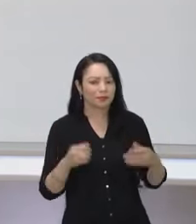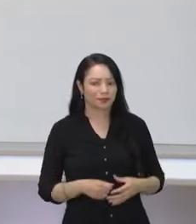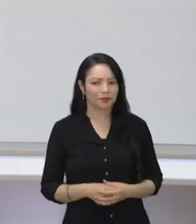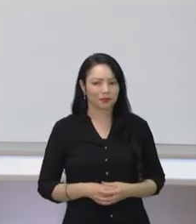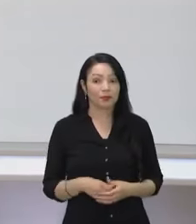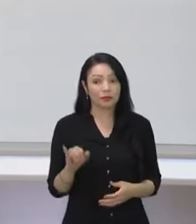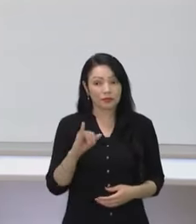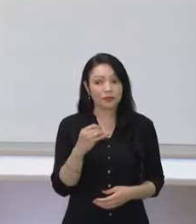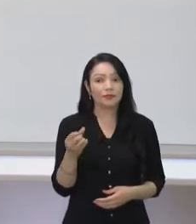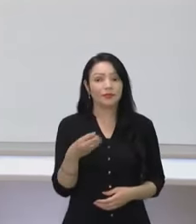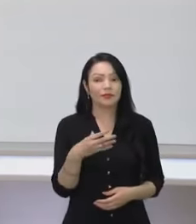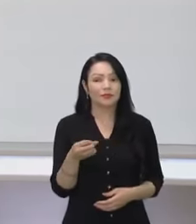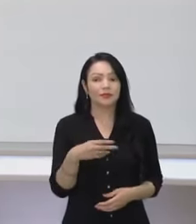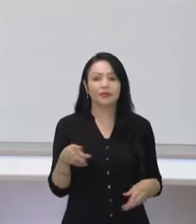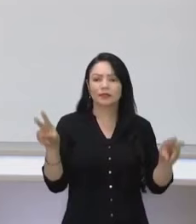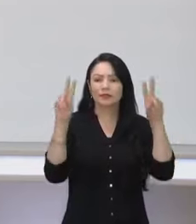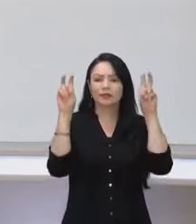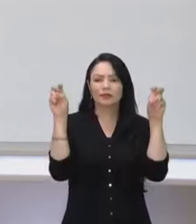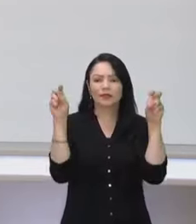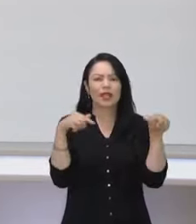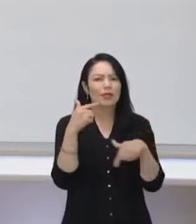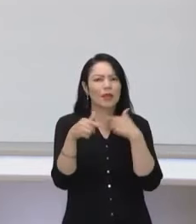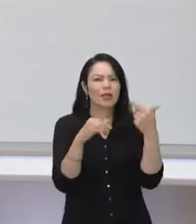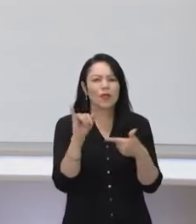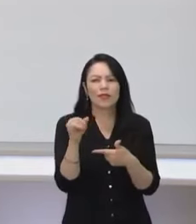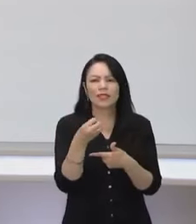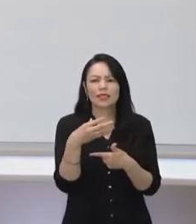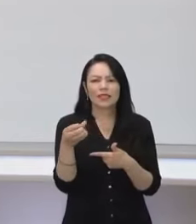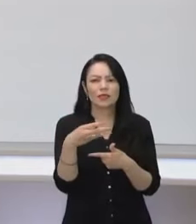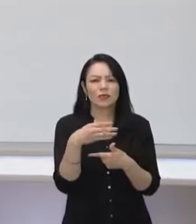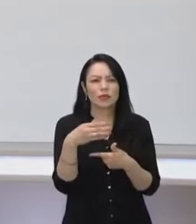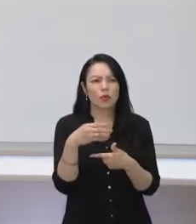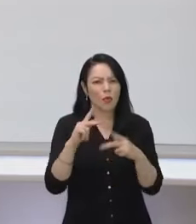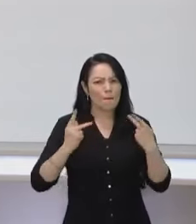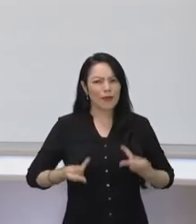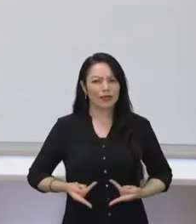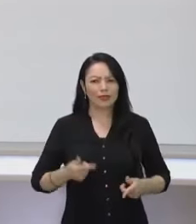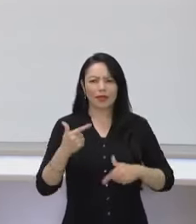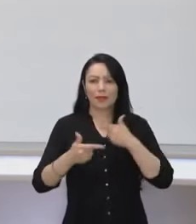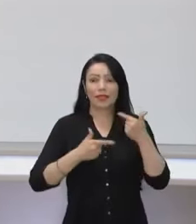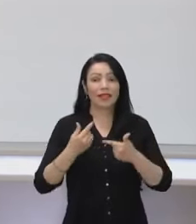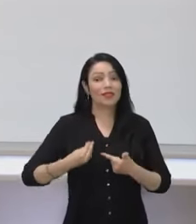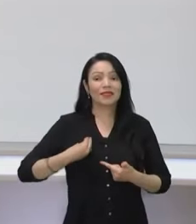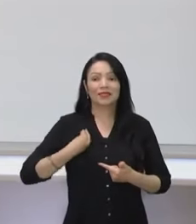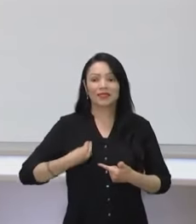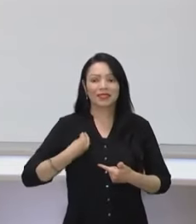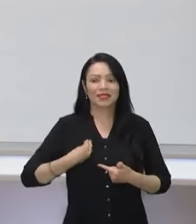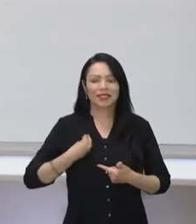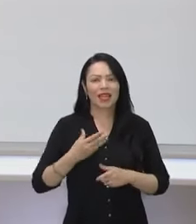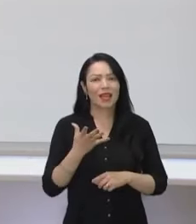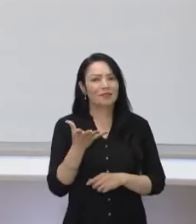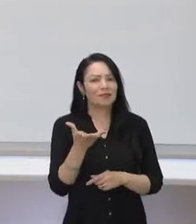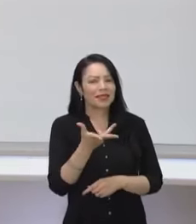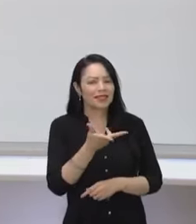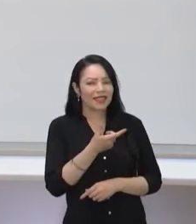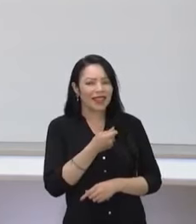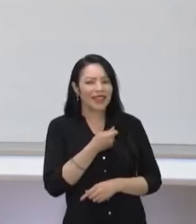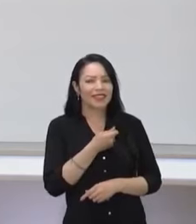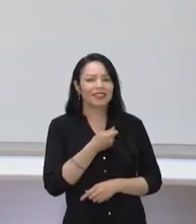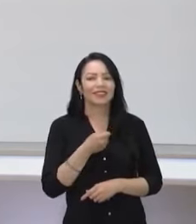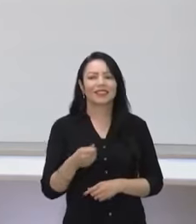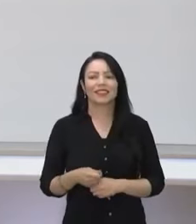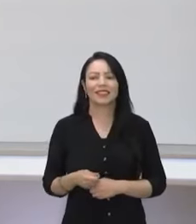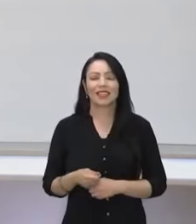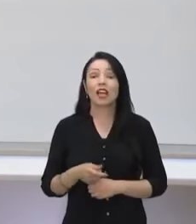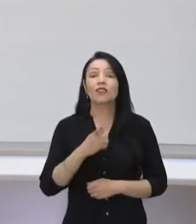A inovação, o tema. Trabalhar a inovação, o ser humano trabalhar a inovação na sua vida, trabalhando as habilidades e